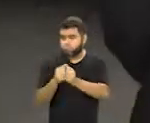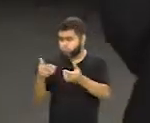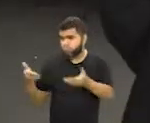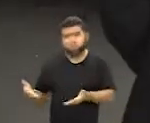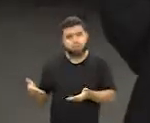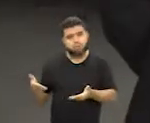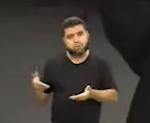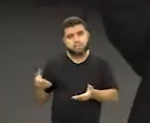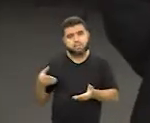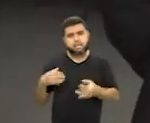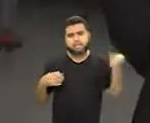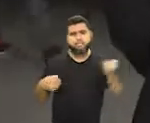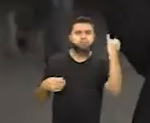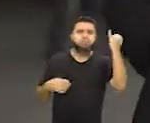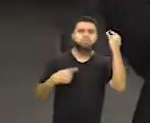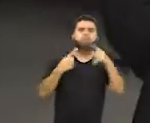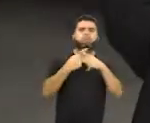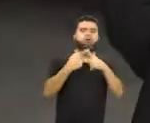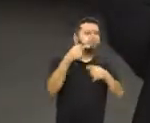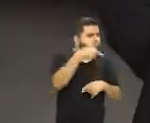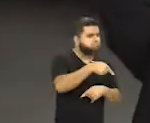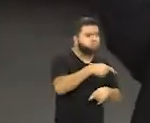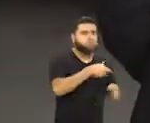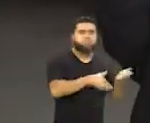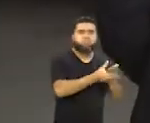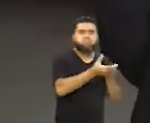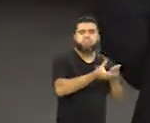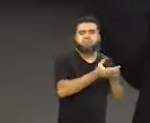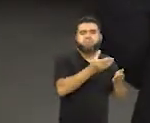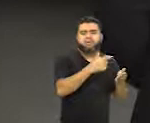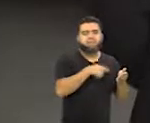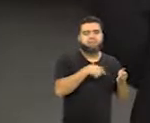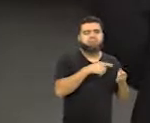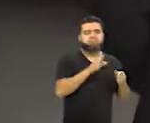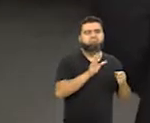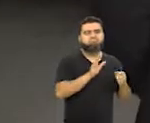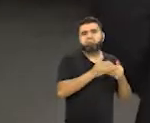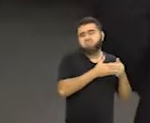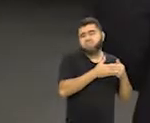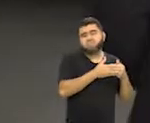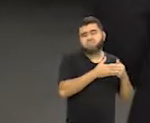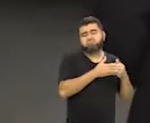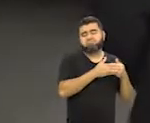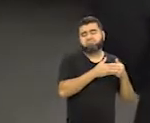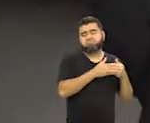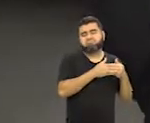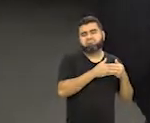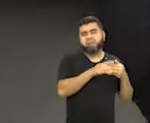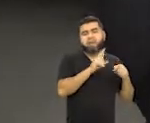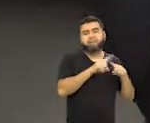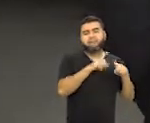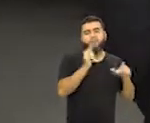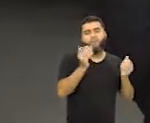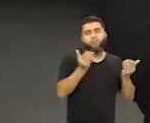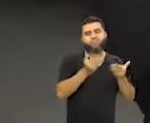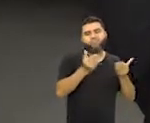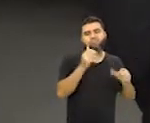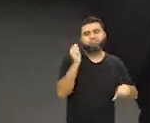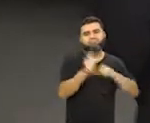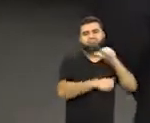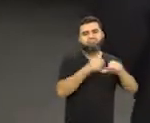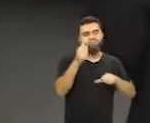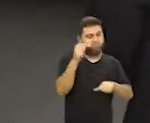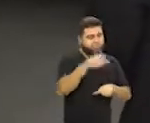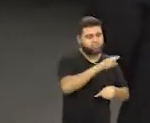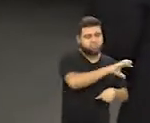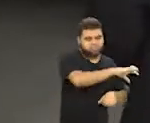presente. E para o Conselho está sendo muito importante, porque o Conselho Municipal de Osasco era um conselho que não era atuante no município,